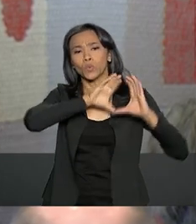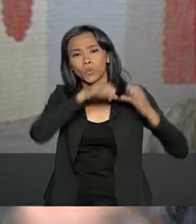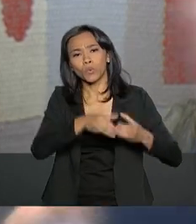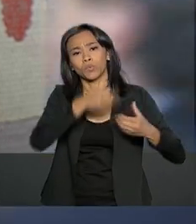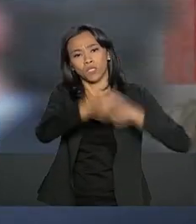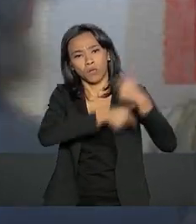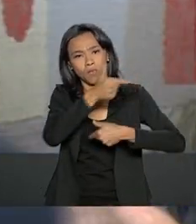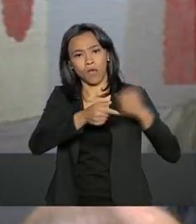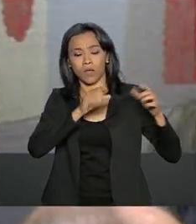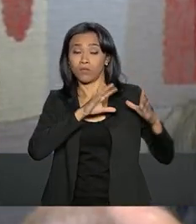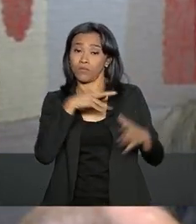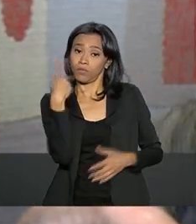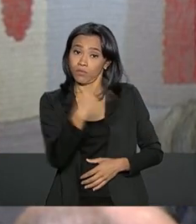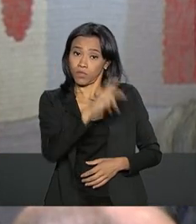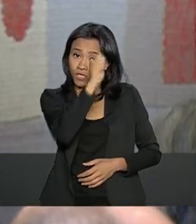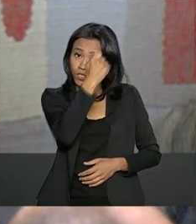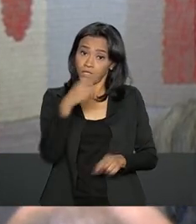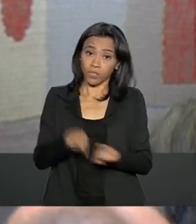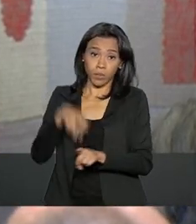Argentina e do Brasil,